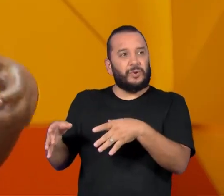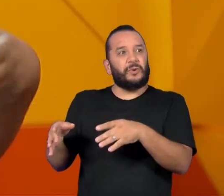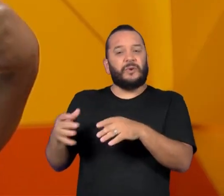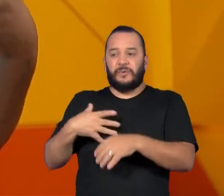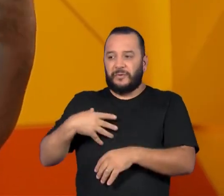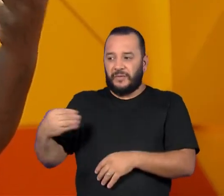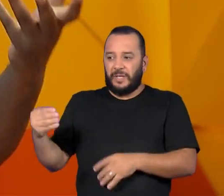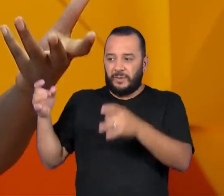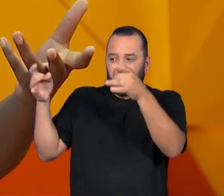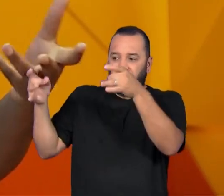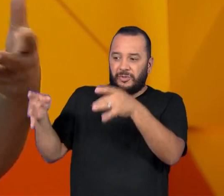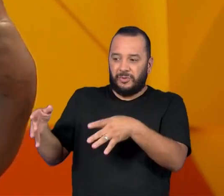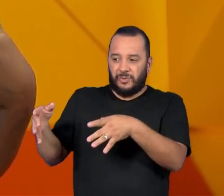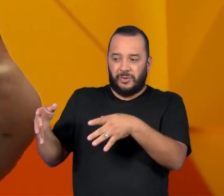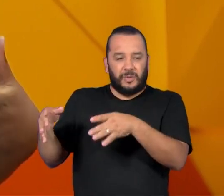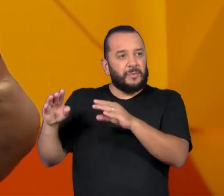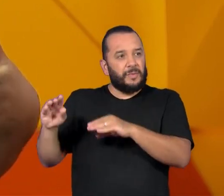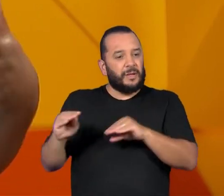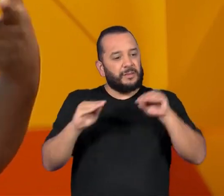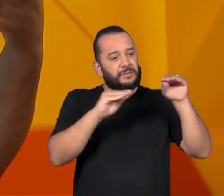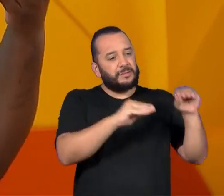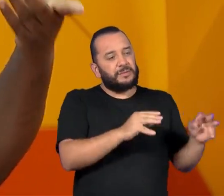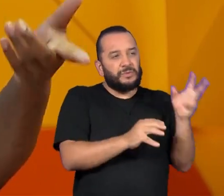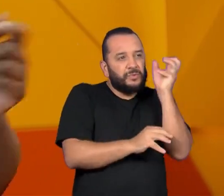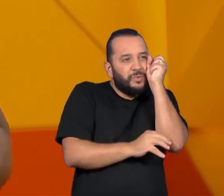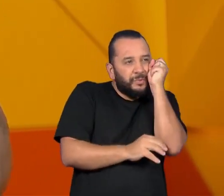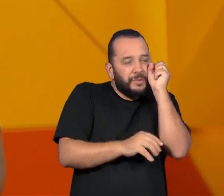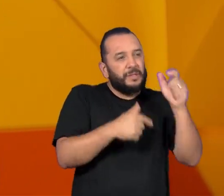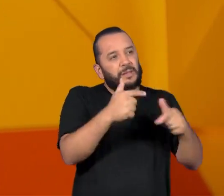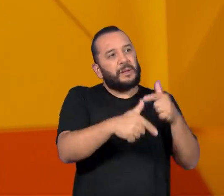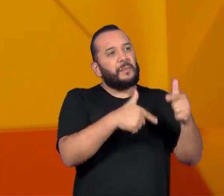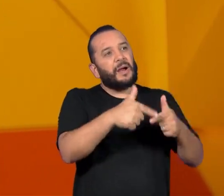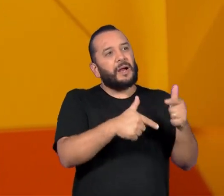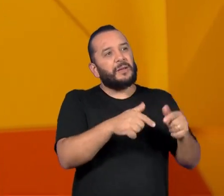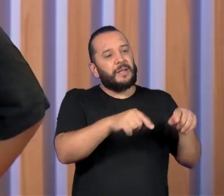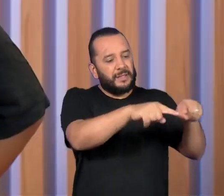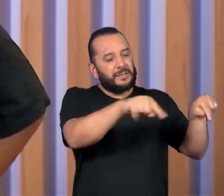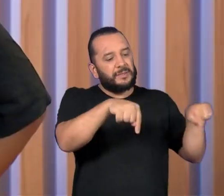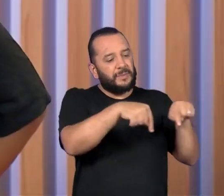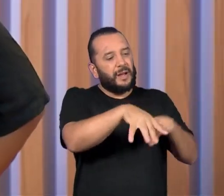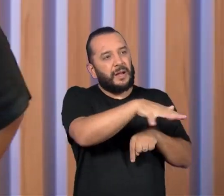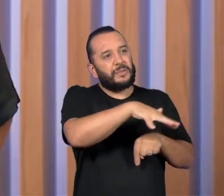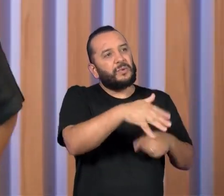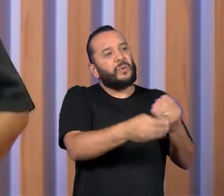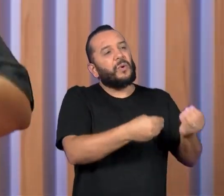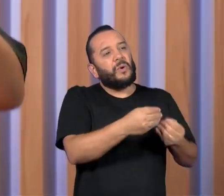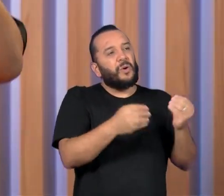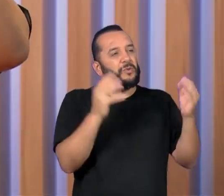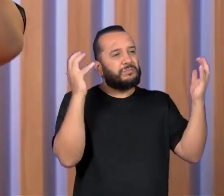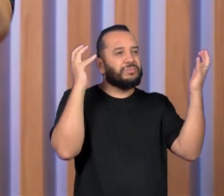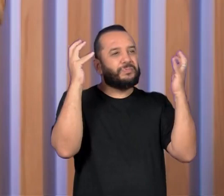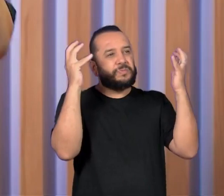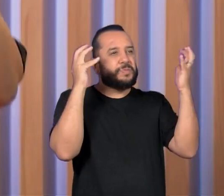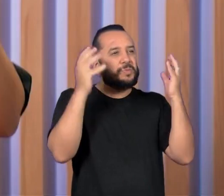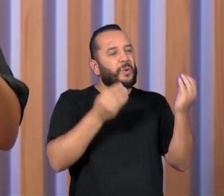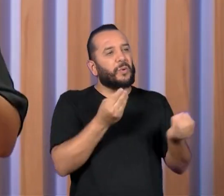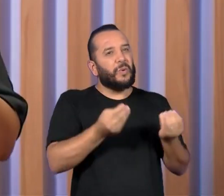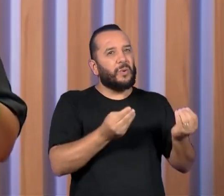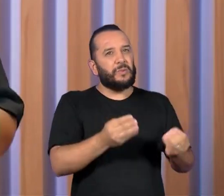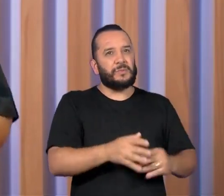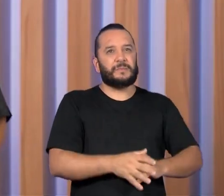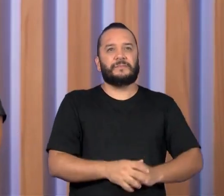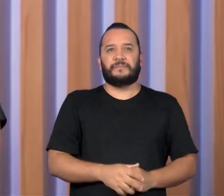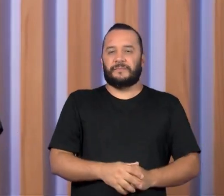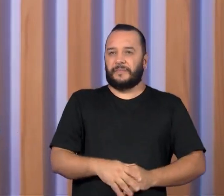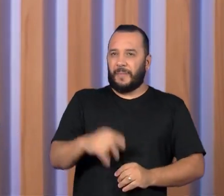trabalho. Qual que foi a relação desse espaço com a sua saúde mental? Olha, Cris, ver